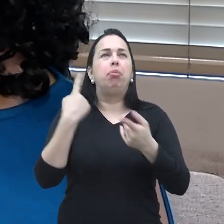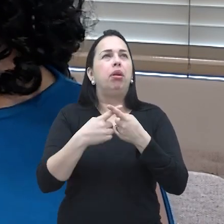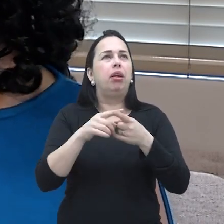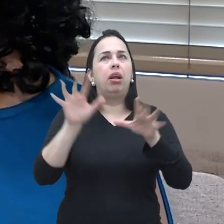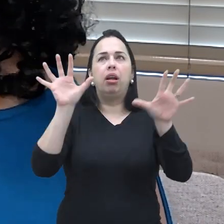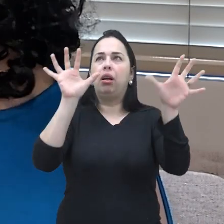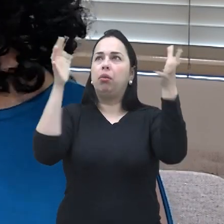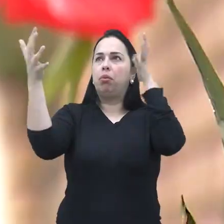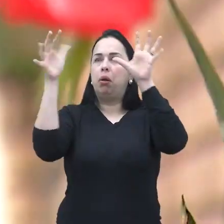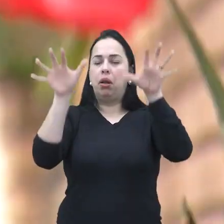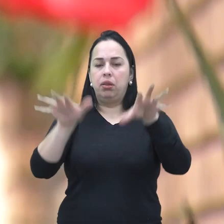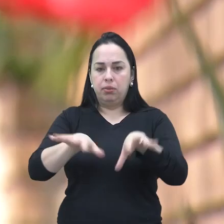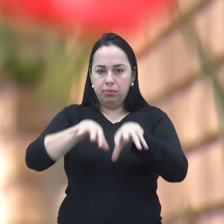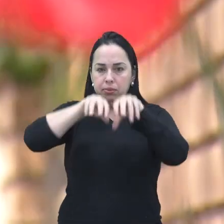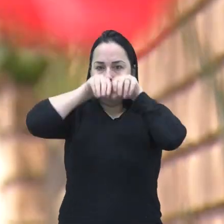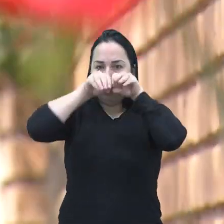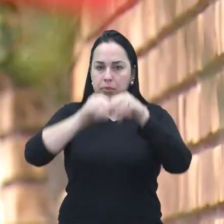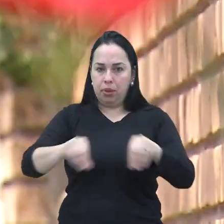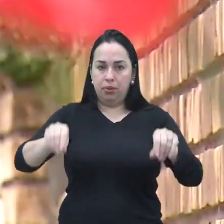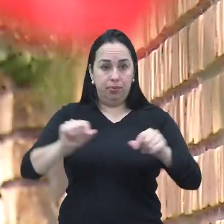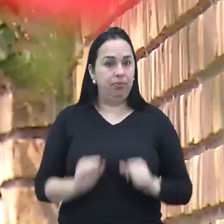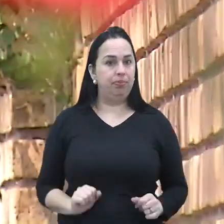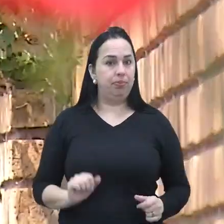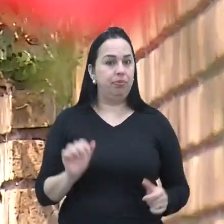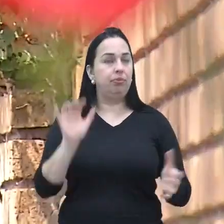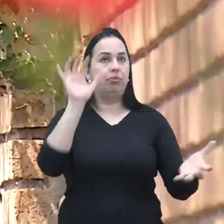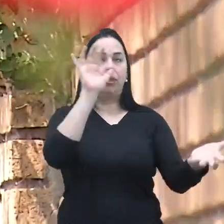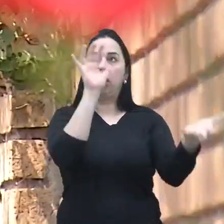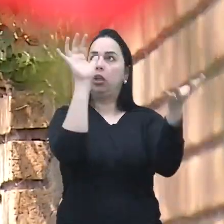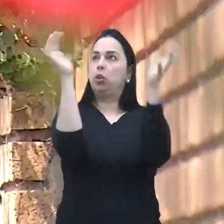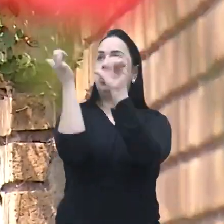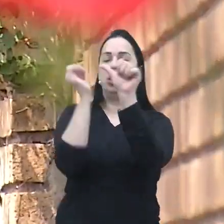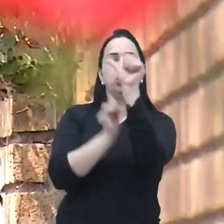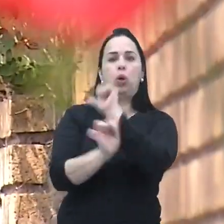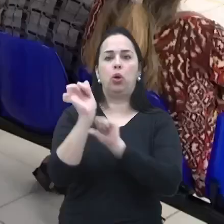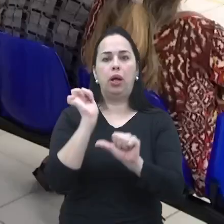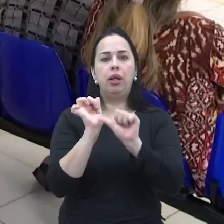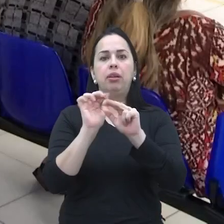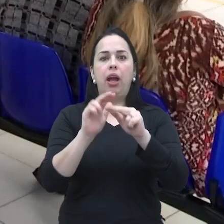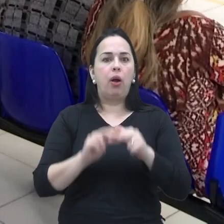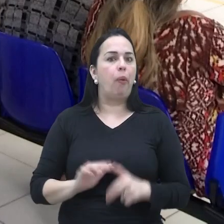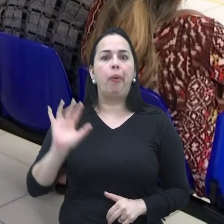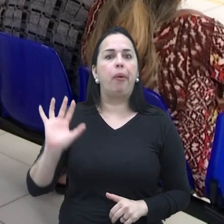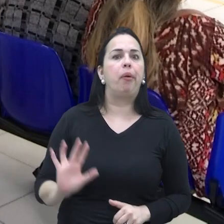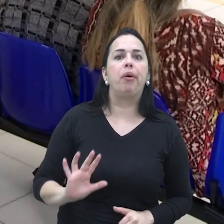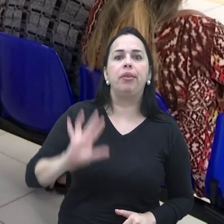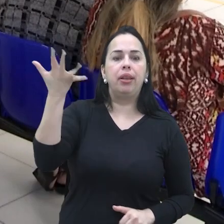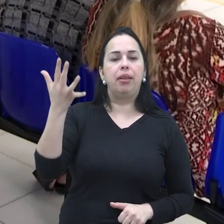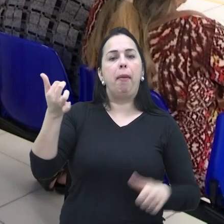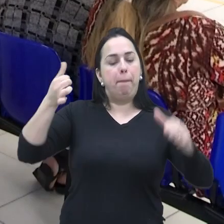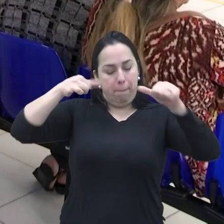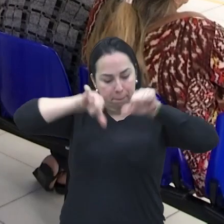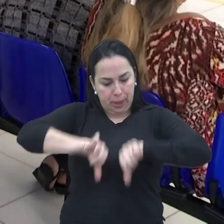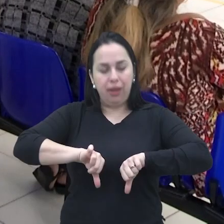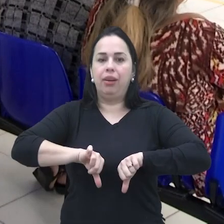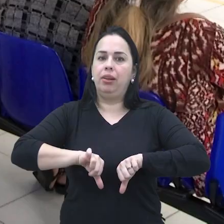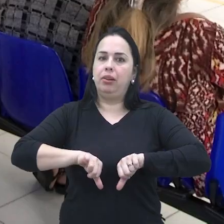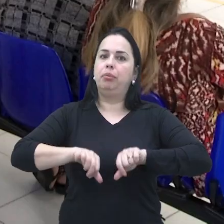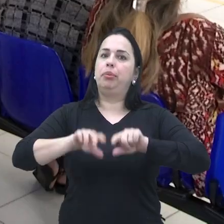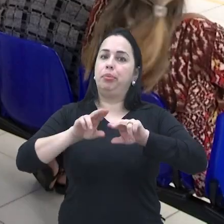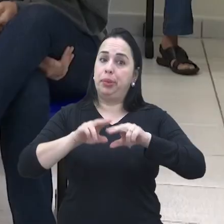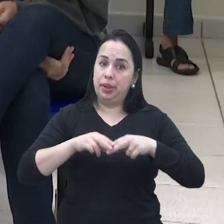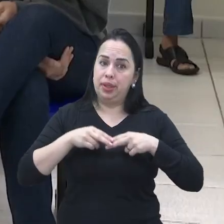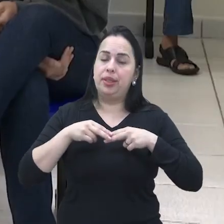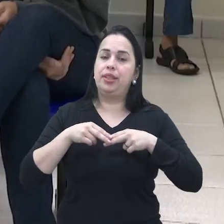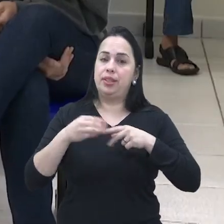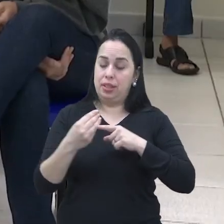ao tempo, né? Poeira. Basta uma simples troca de estação para esses sintomas serem agravados e colocarem a saúde em estado de